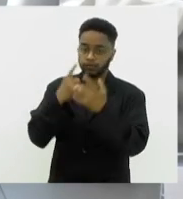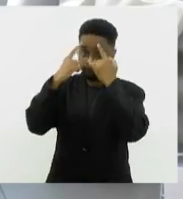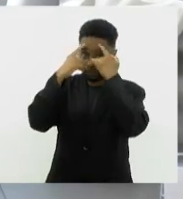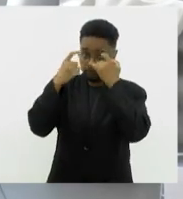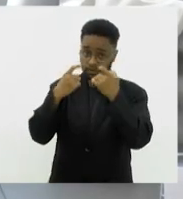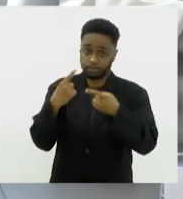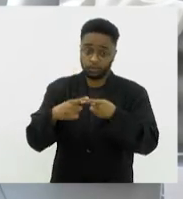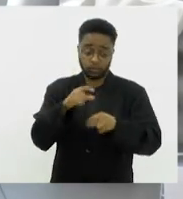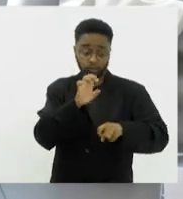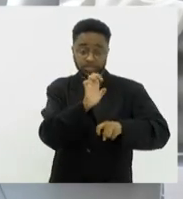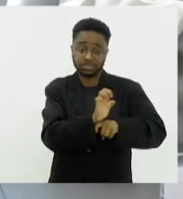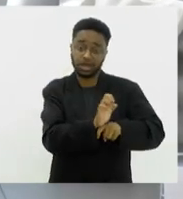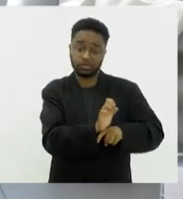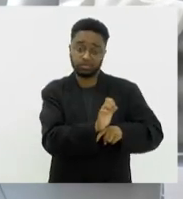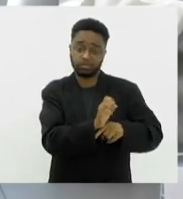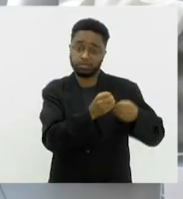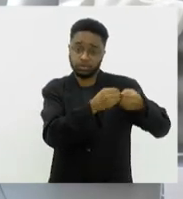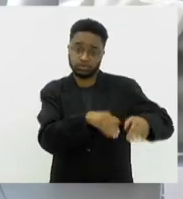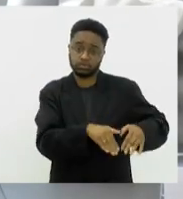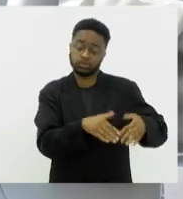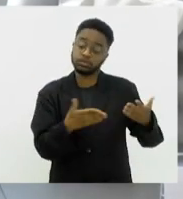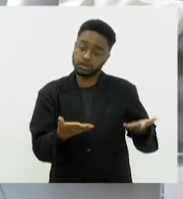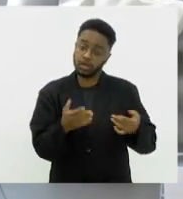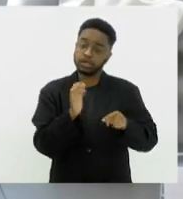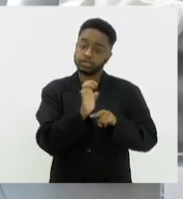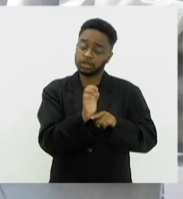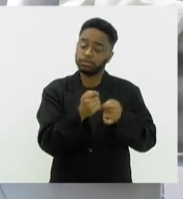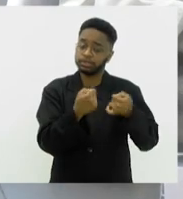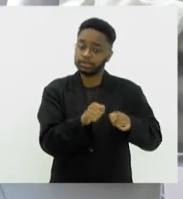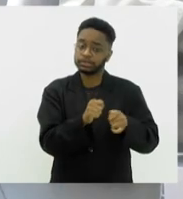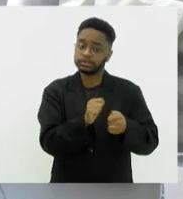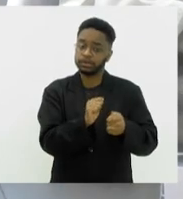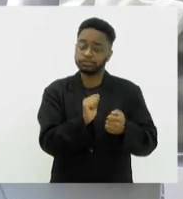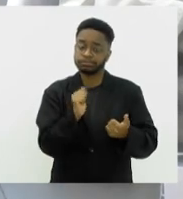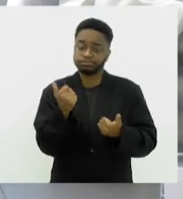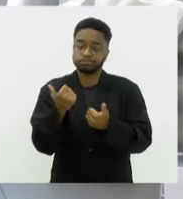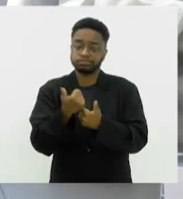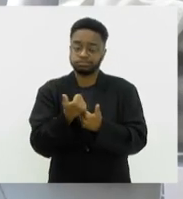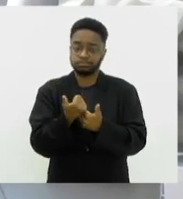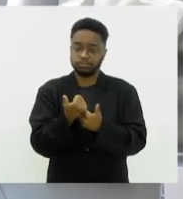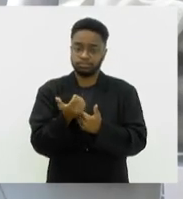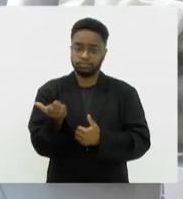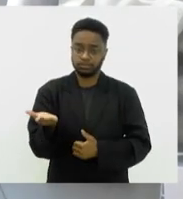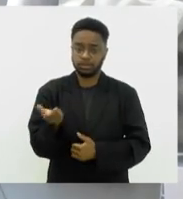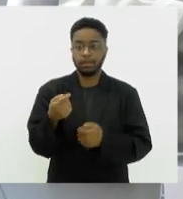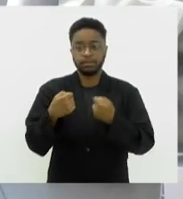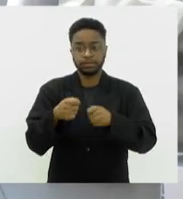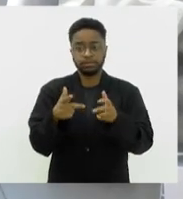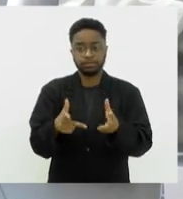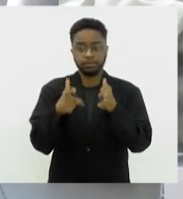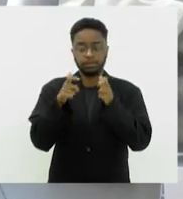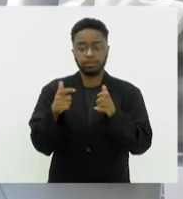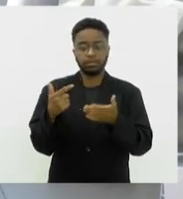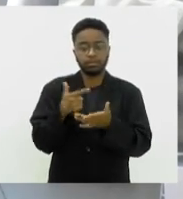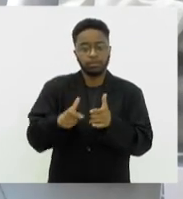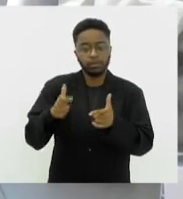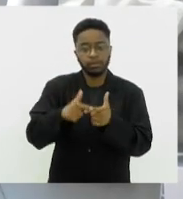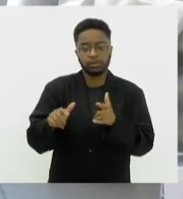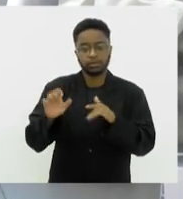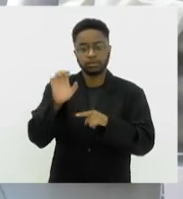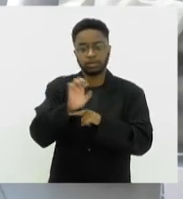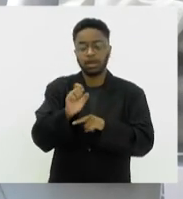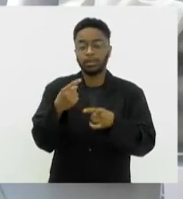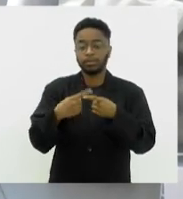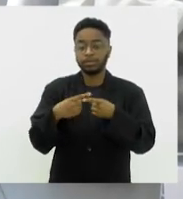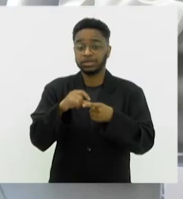Estado então reconhecer diante de todo problema a gente precisa reconhecer o problema do Estado porque se a gente fecha os olhos